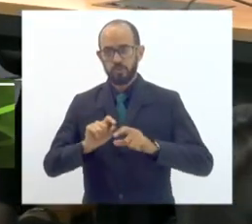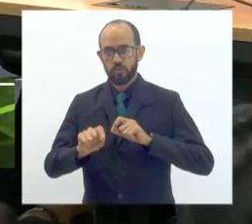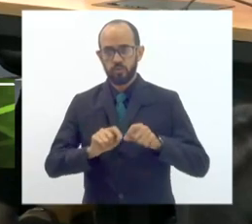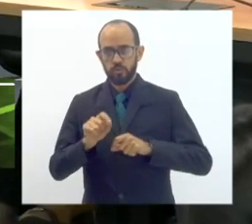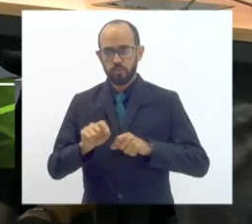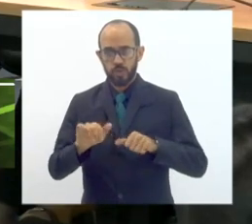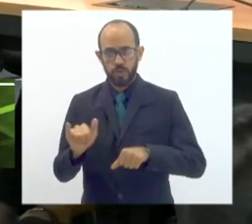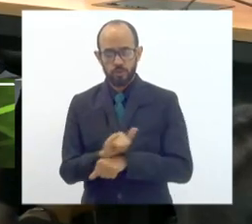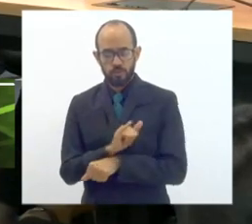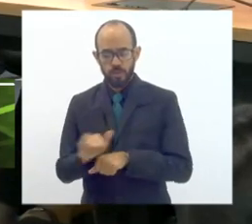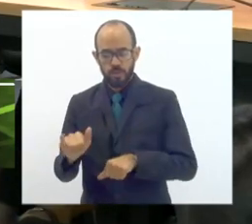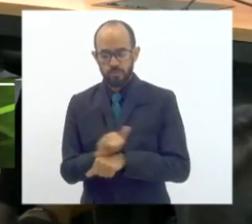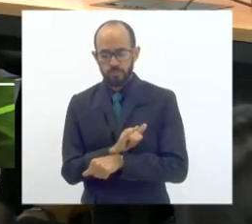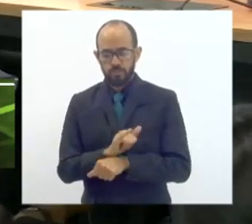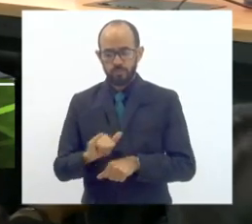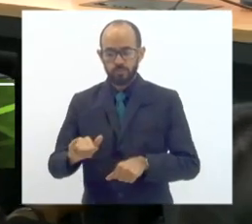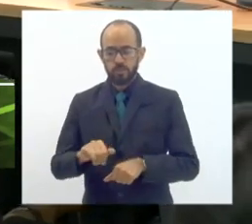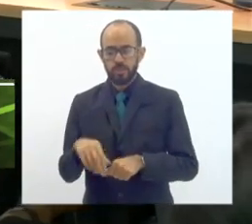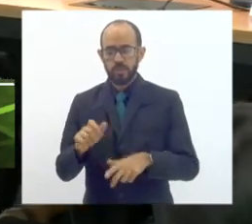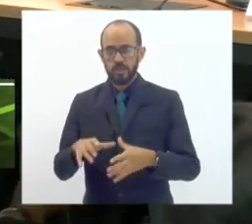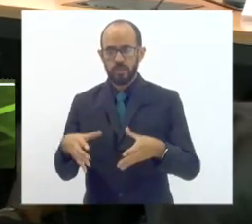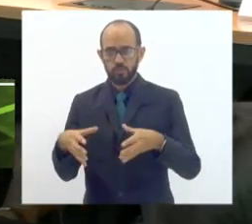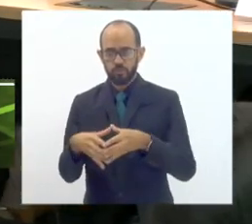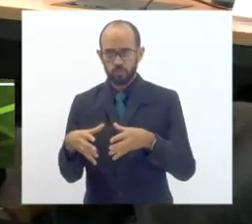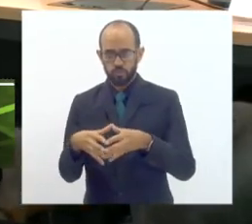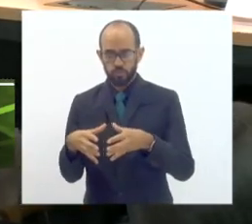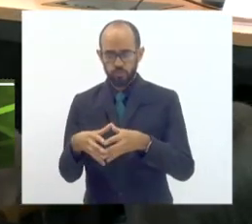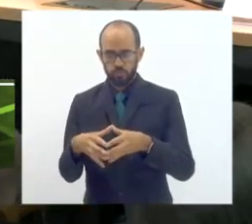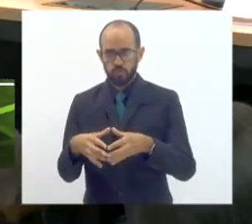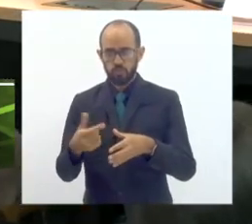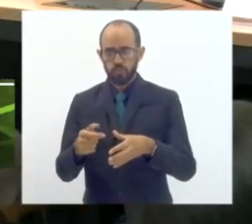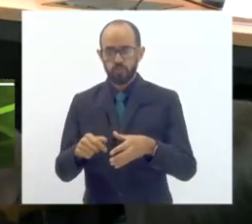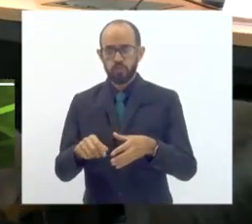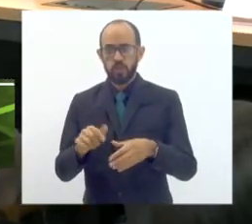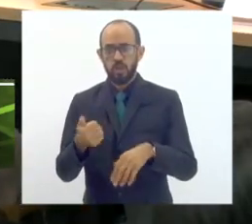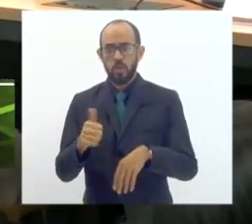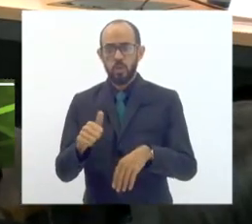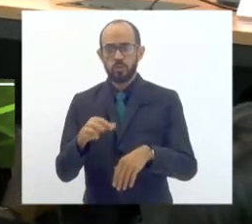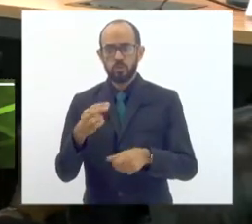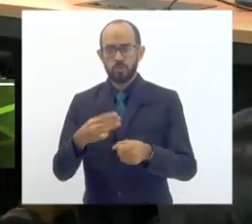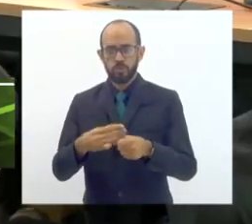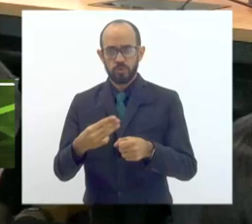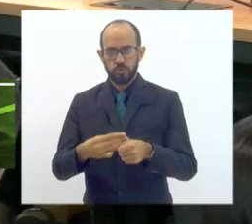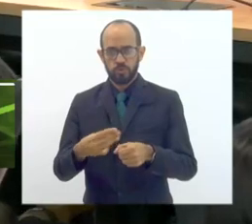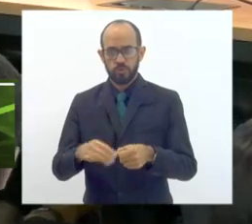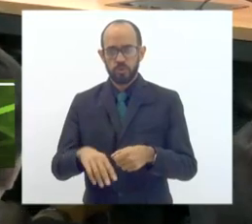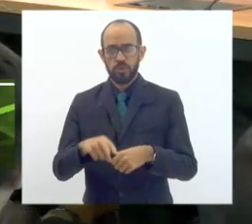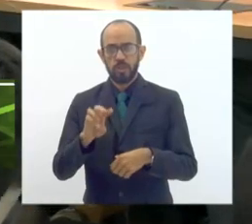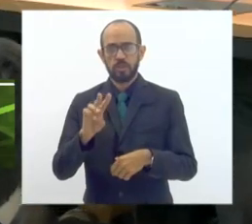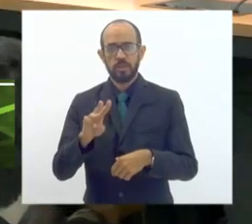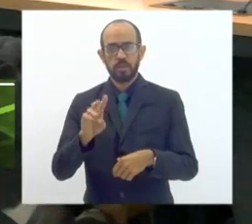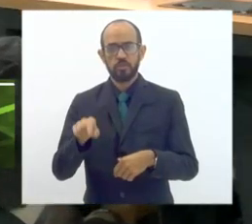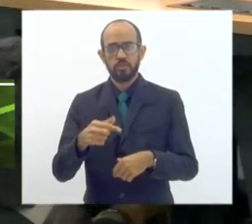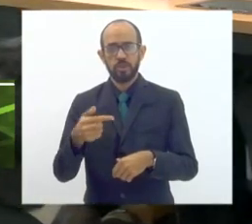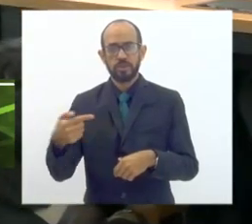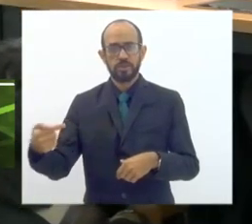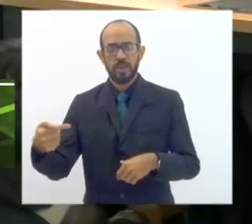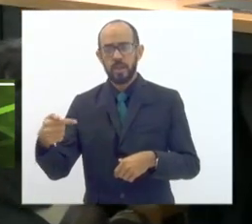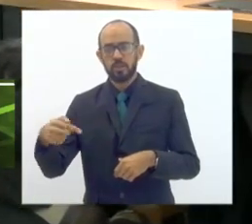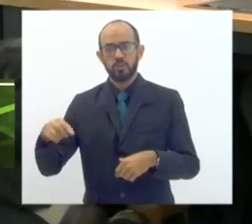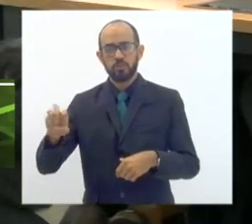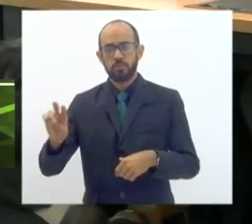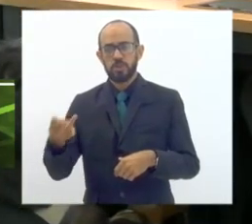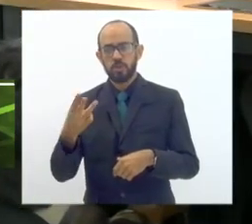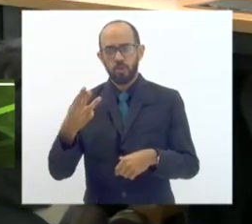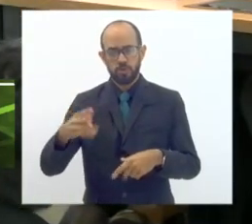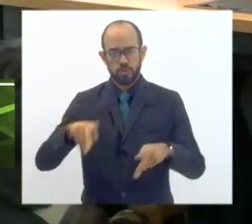interfederativo municipal, né, criado em 2000, reúne 11 municípios, 3,7 milhões de habitantes. É um dos maiores consórcios